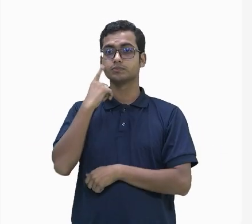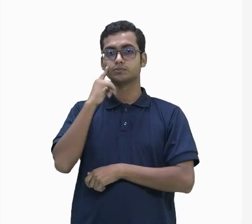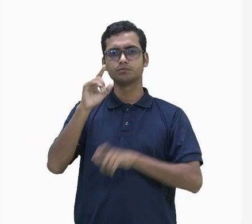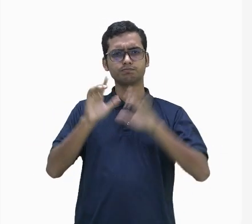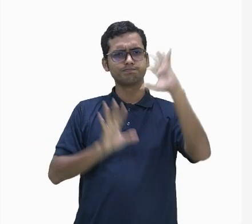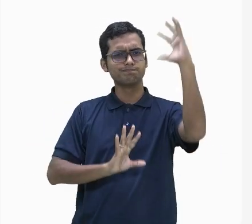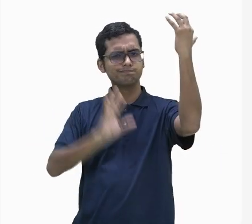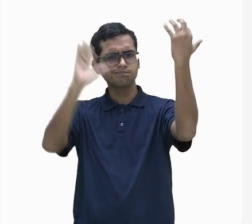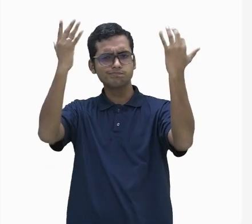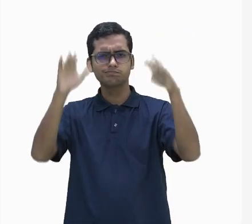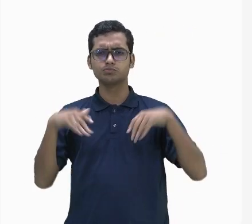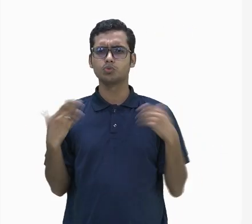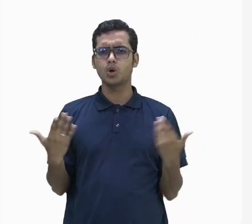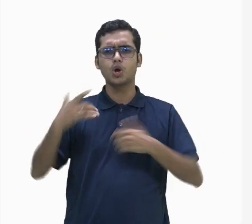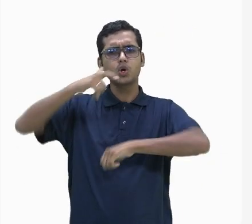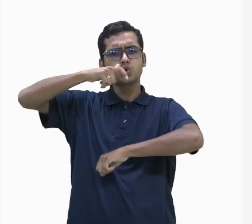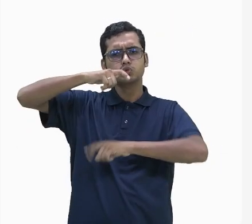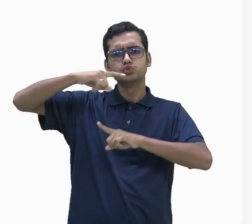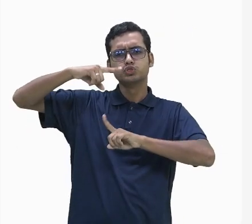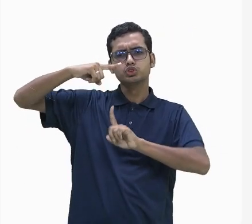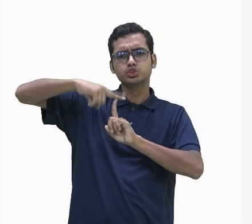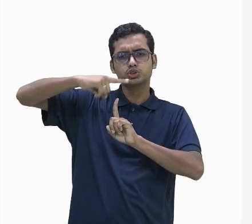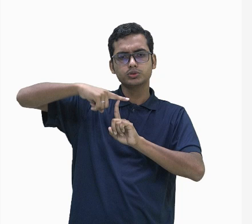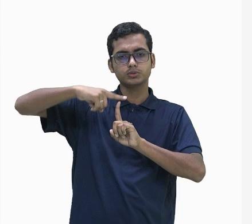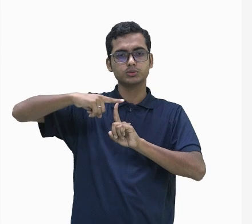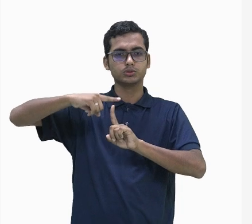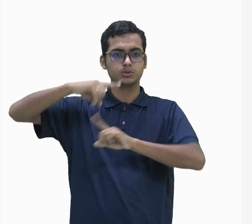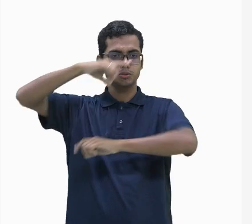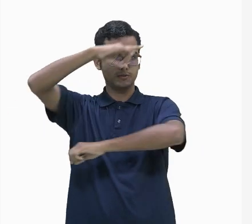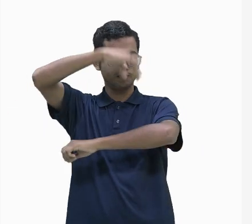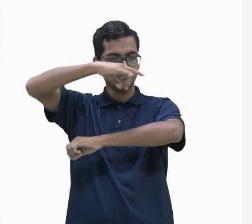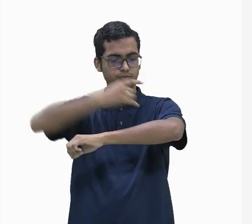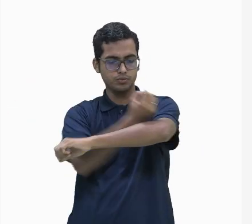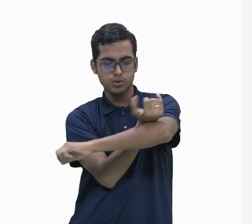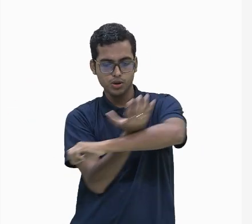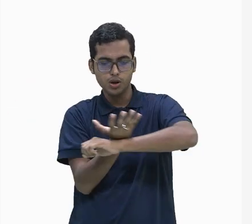tipo, né, de cultivo ali manter.